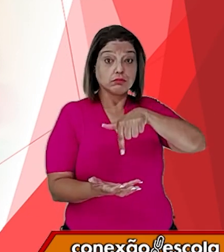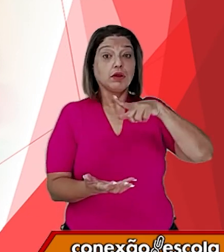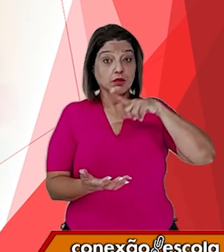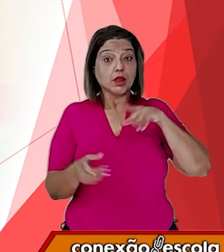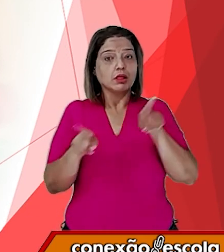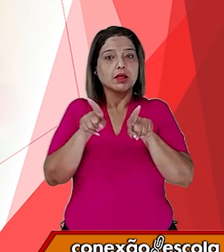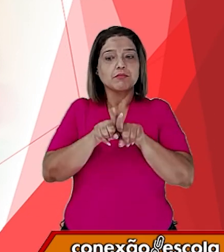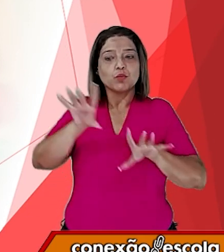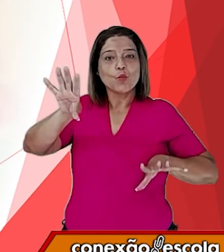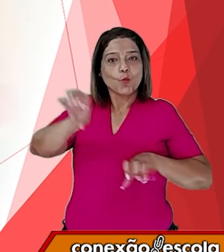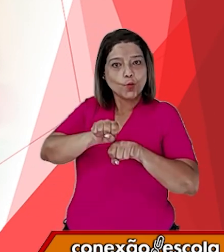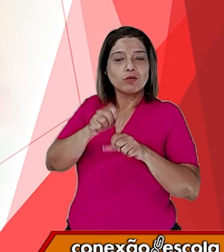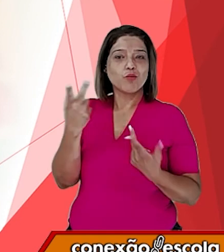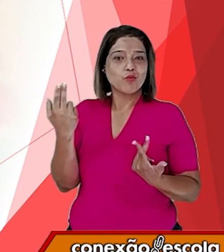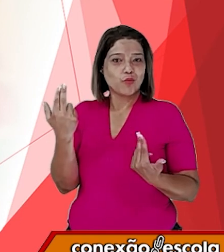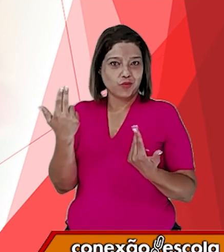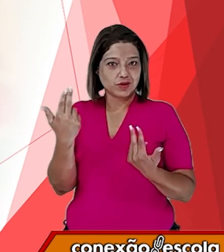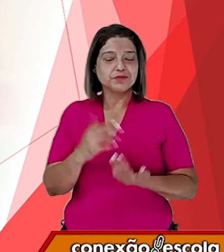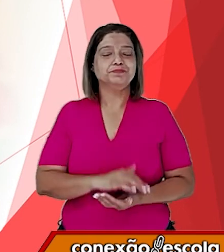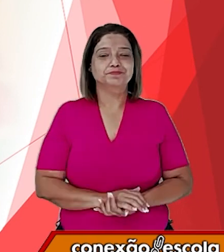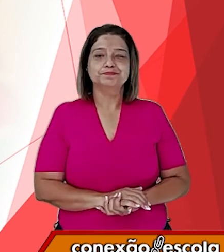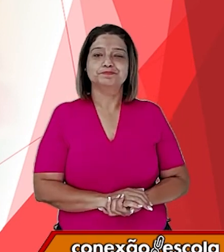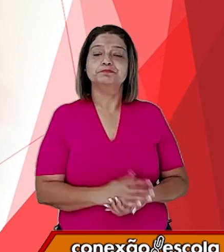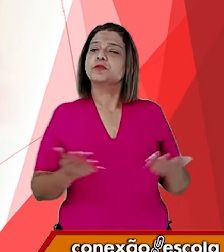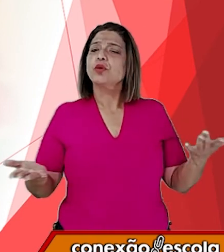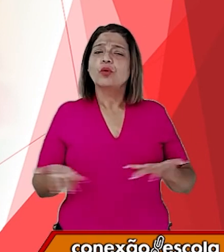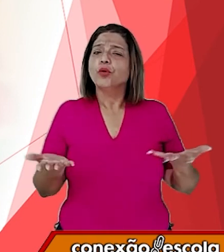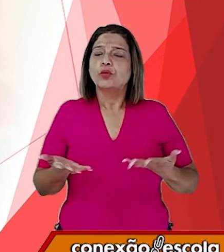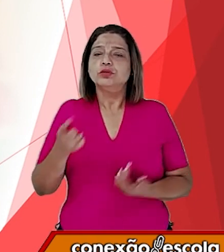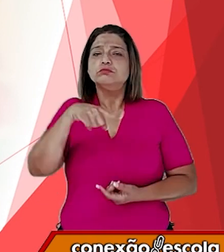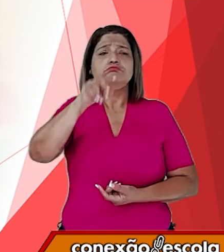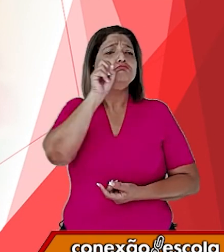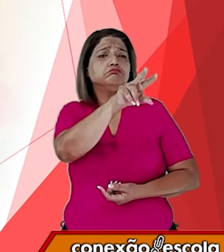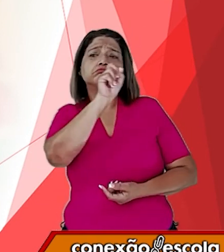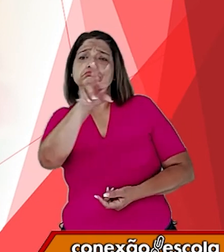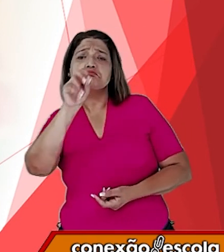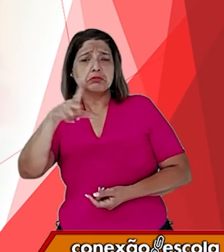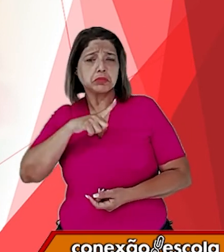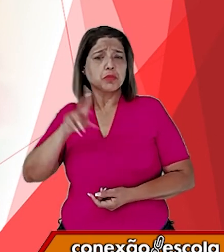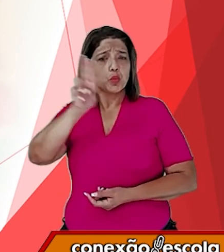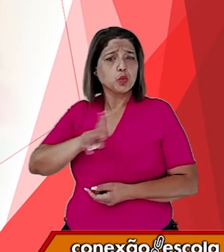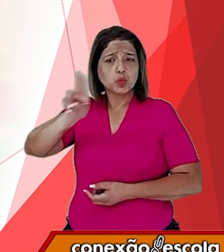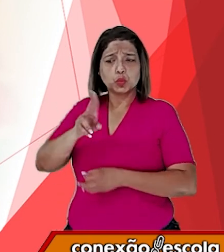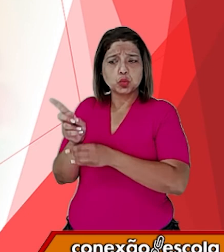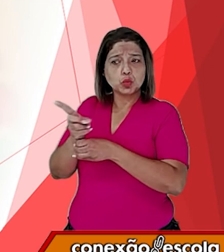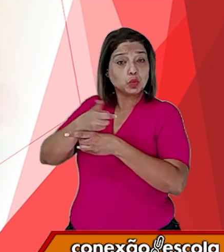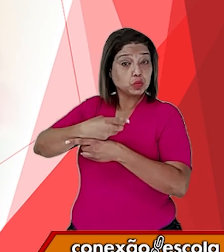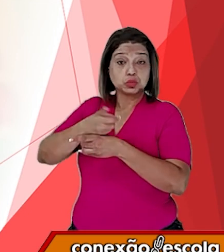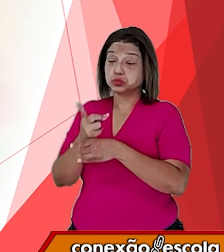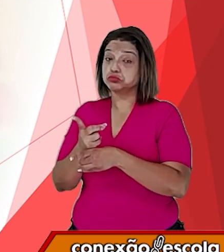polos magnéticos. Hoje, praticamente não vemos as pessoas utilizando